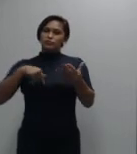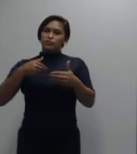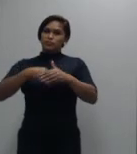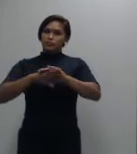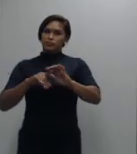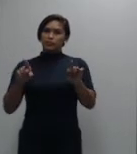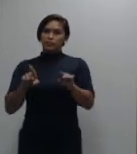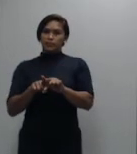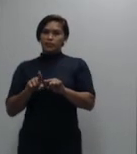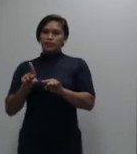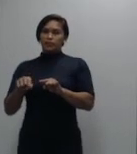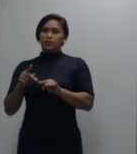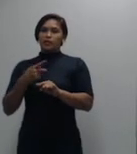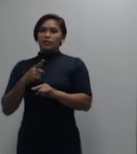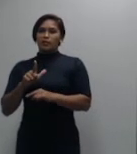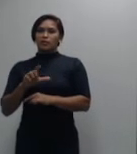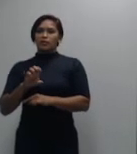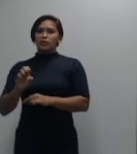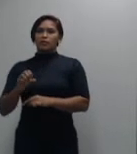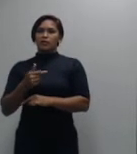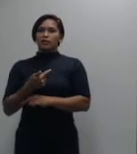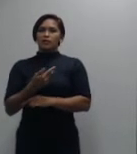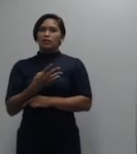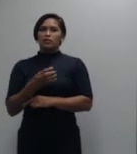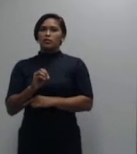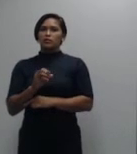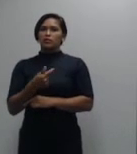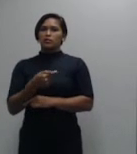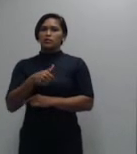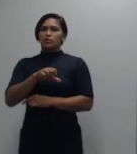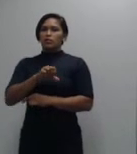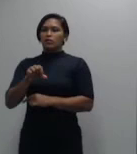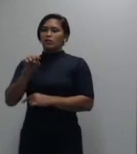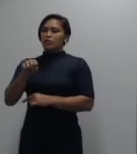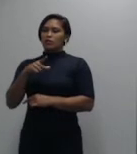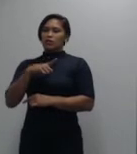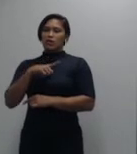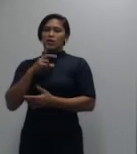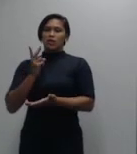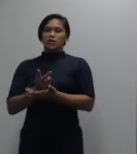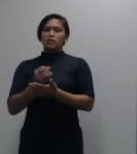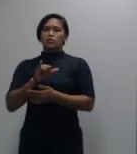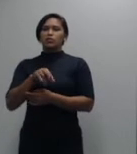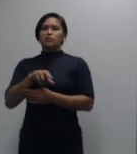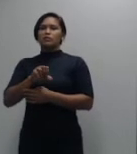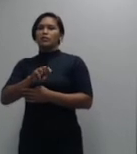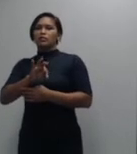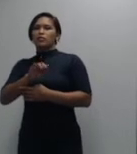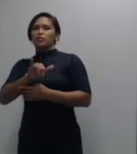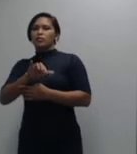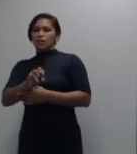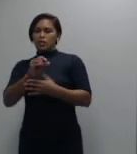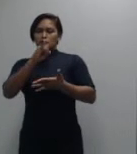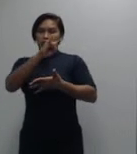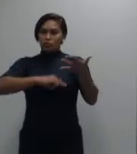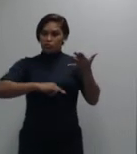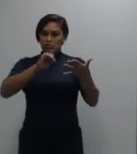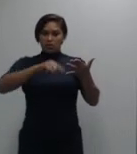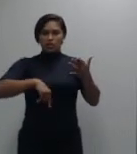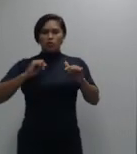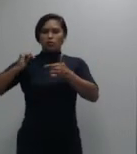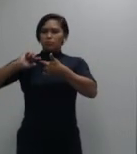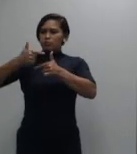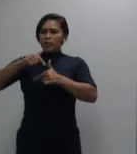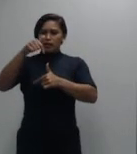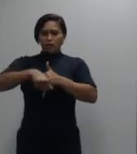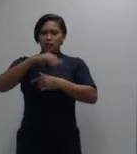na R14 0 69 Mas é uma questão pontual de inventar no exterior que não tinha bens aqui no